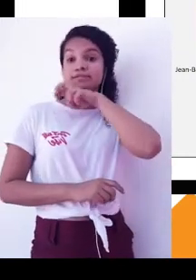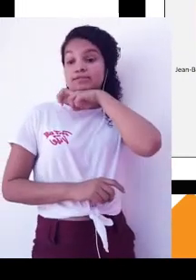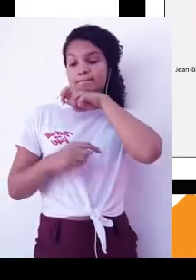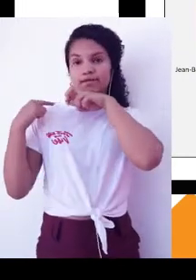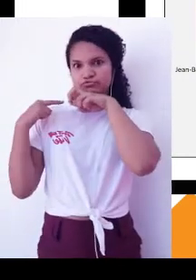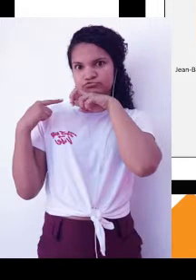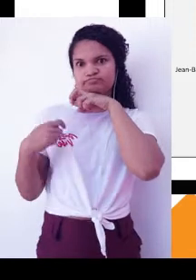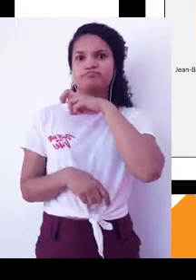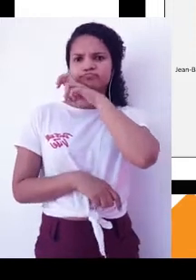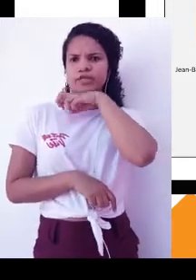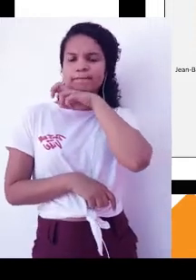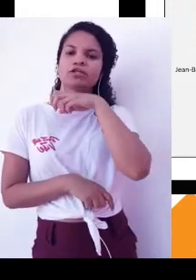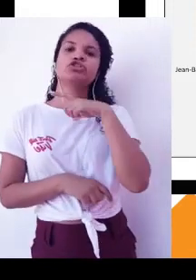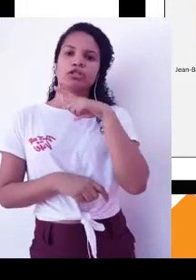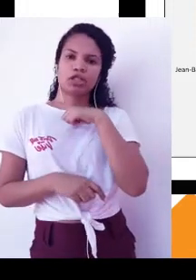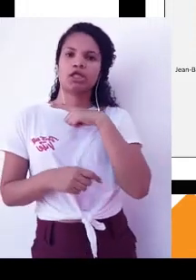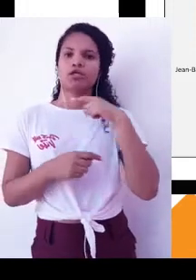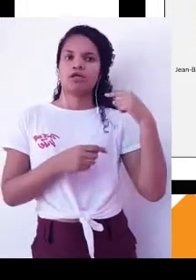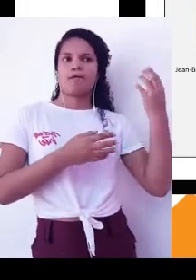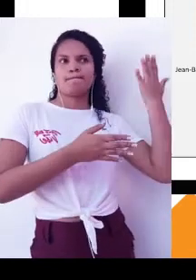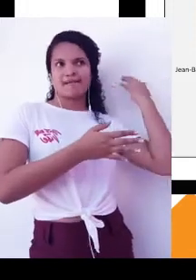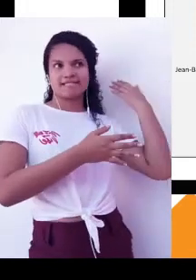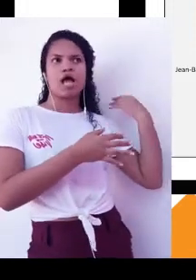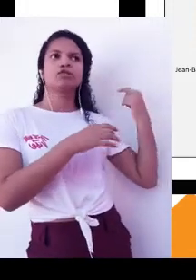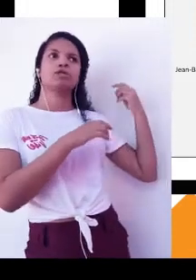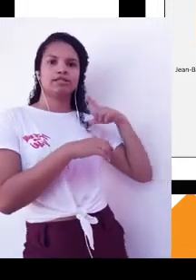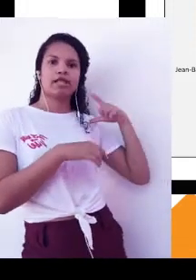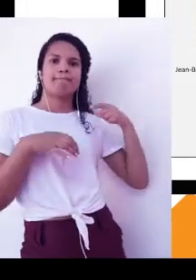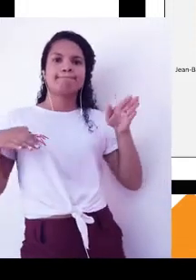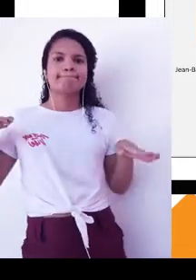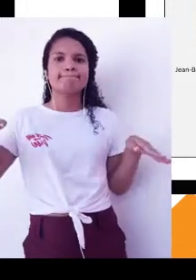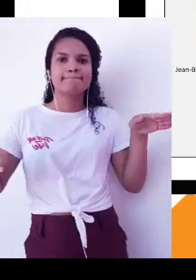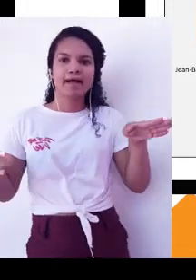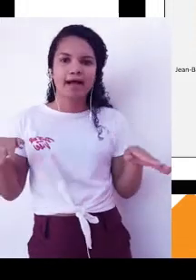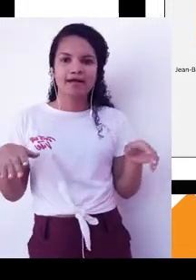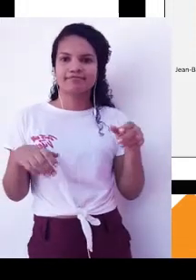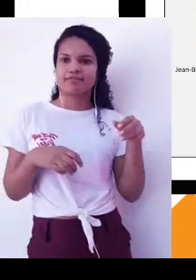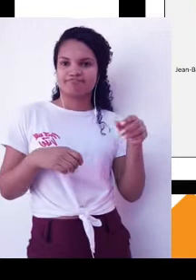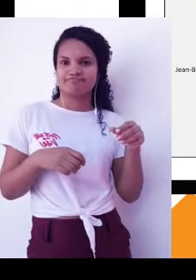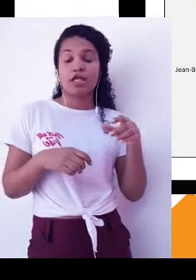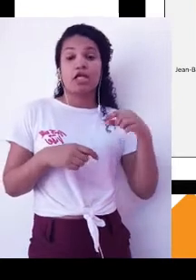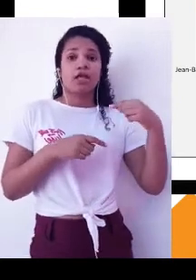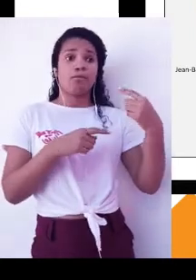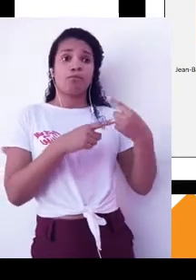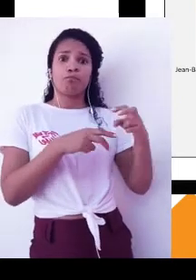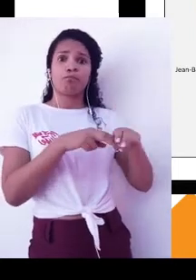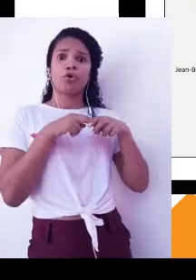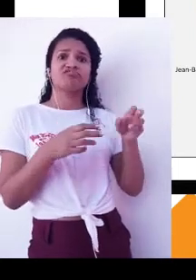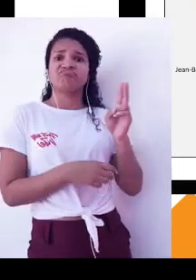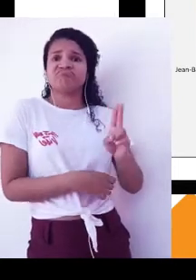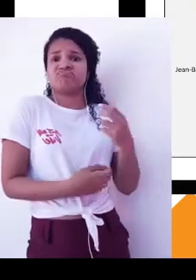As serpentes possuem descendentes que tinham patas e, por ocupar nichos que exigiam cada vez menos